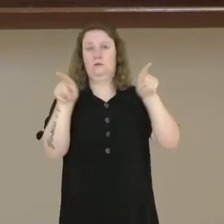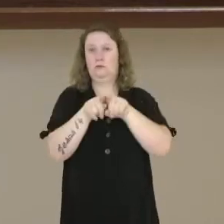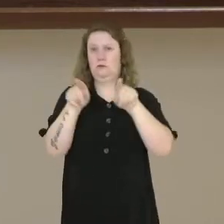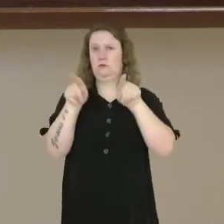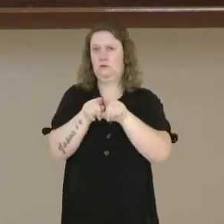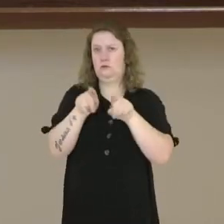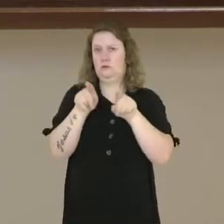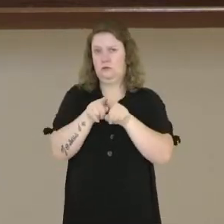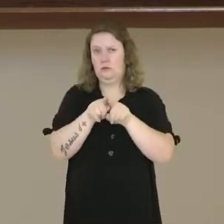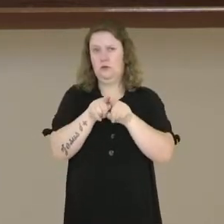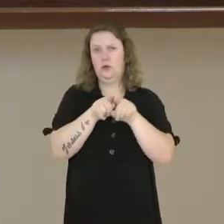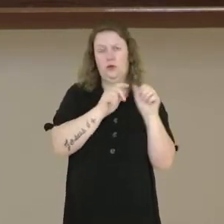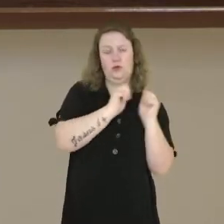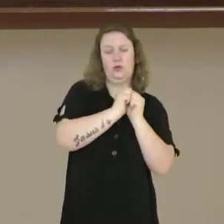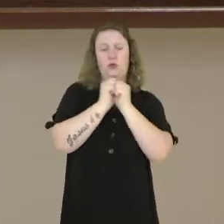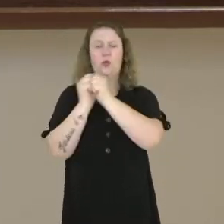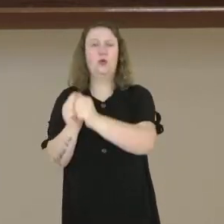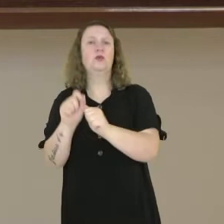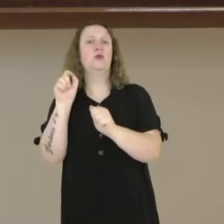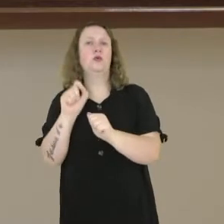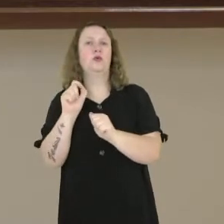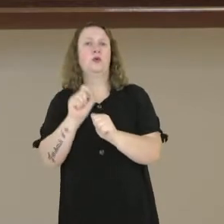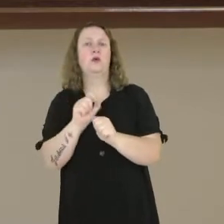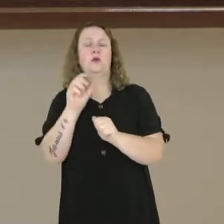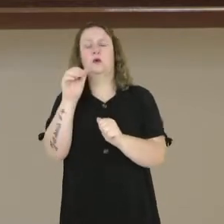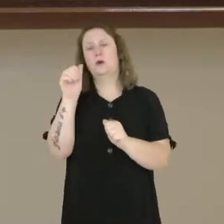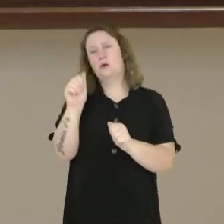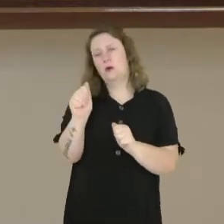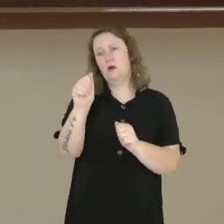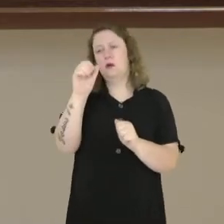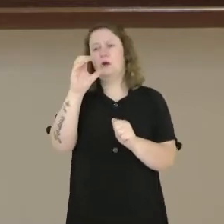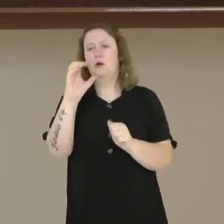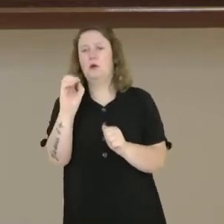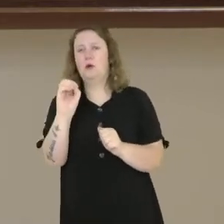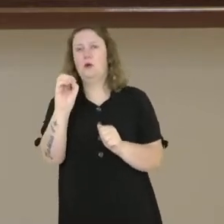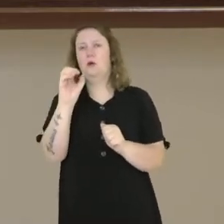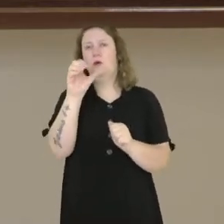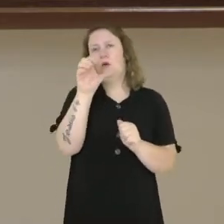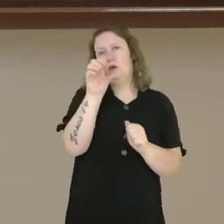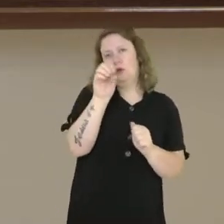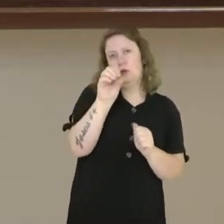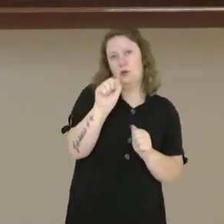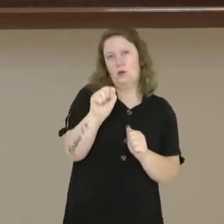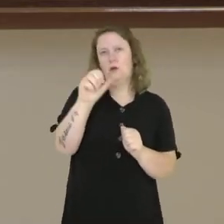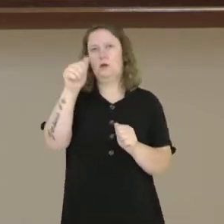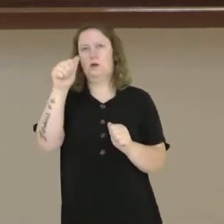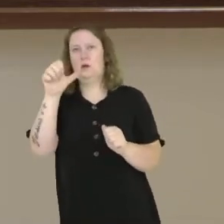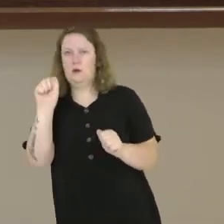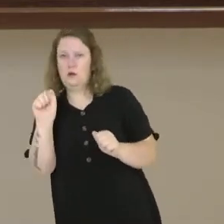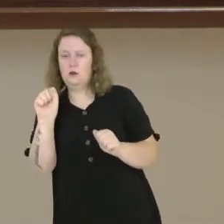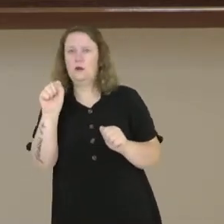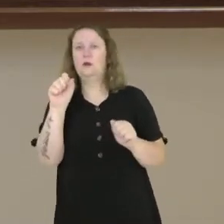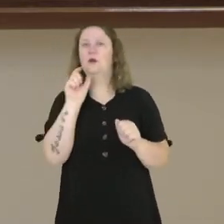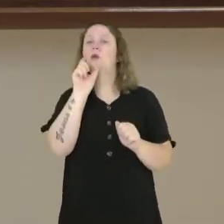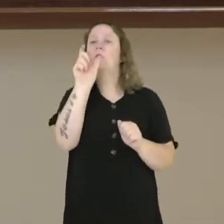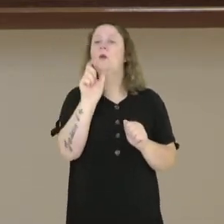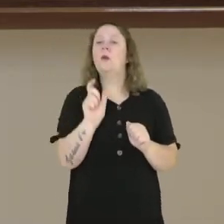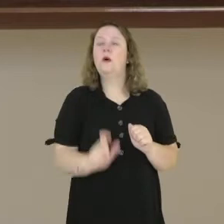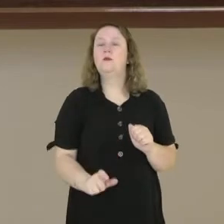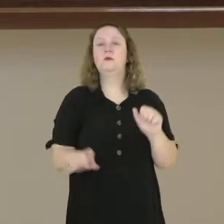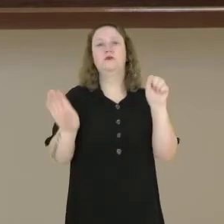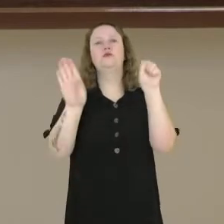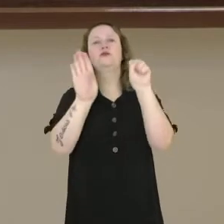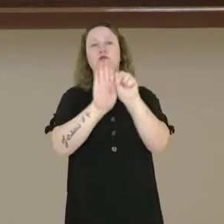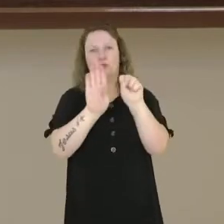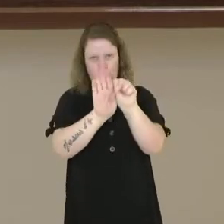daí acompanhadas de artigos, são acompanhadas de adjetivos, são chamadas de substantivos. E a gente